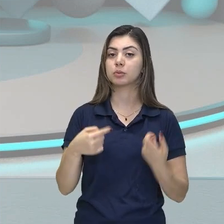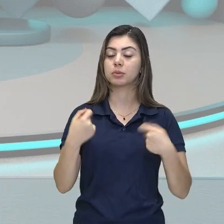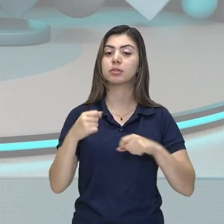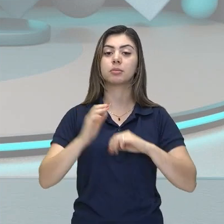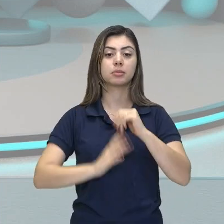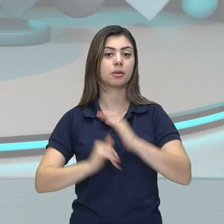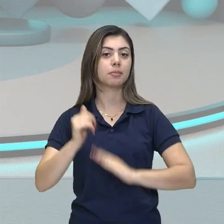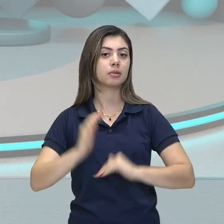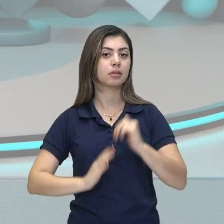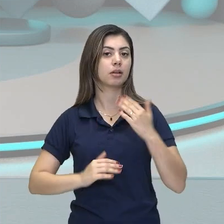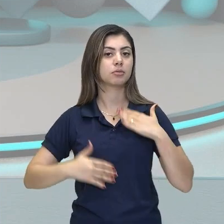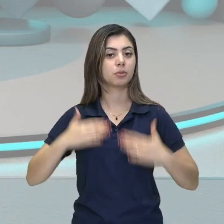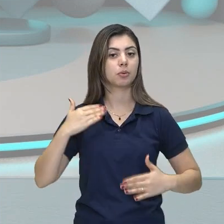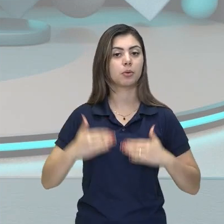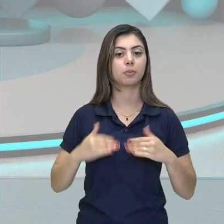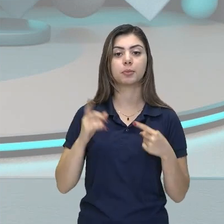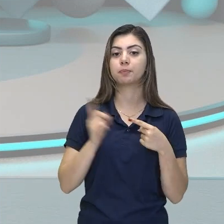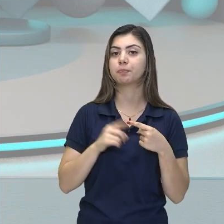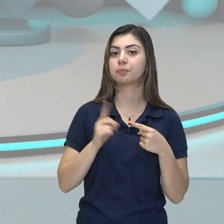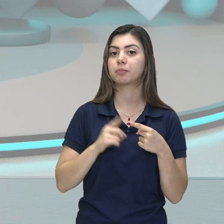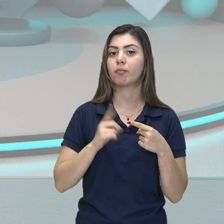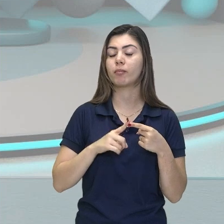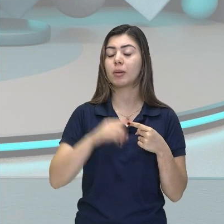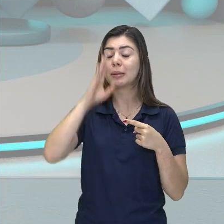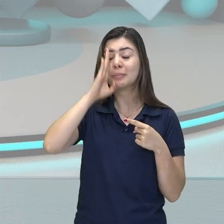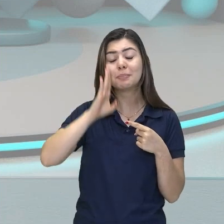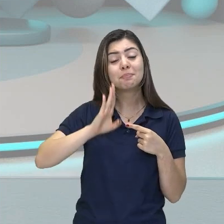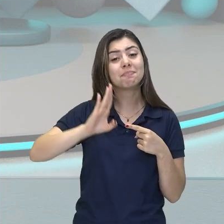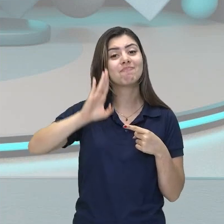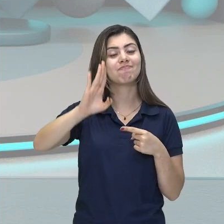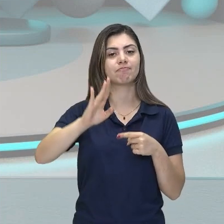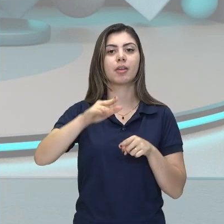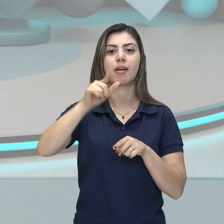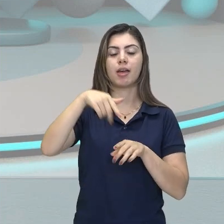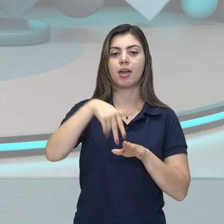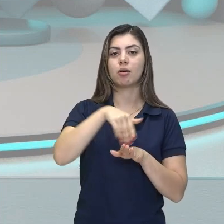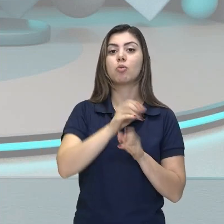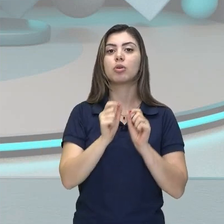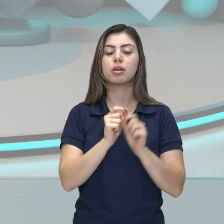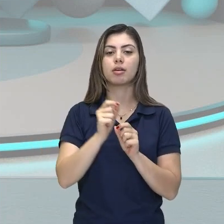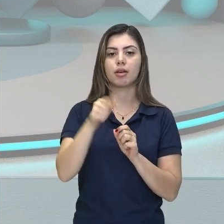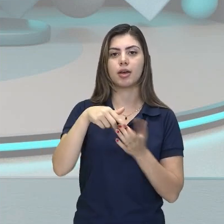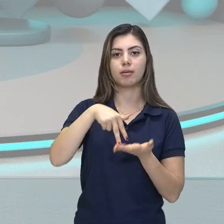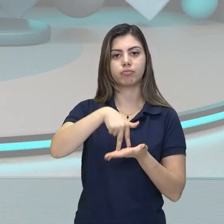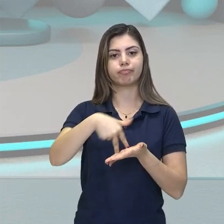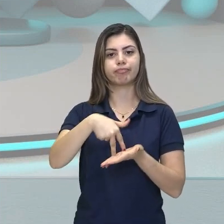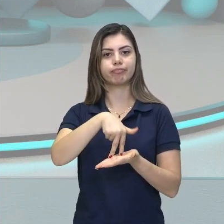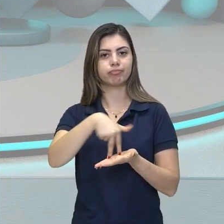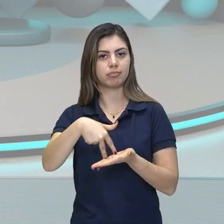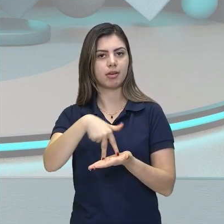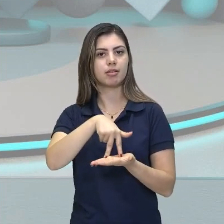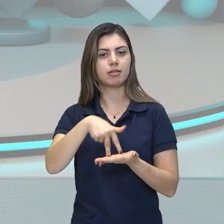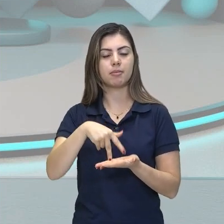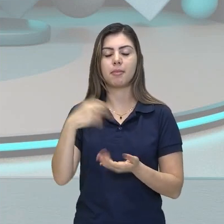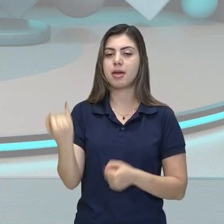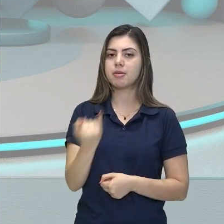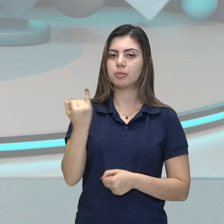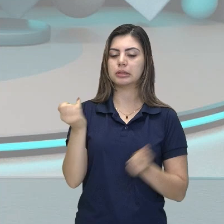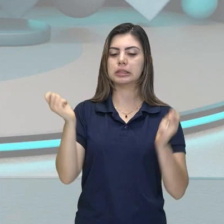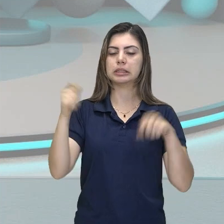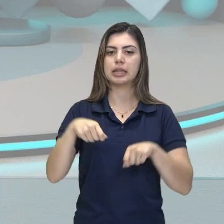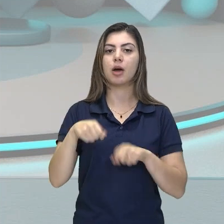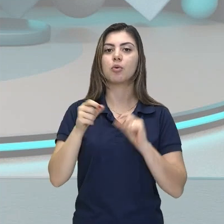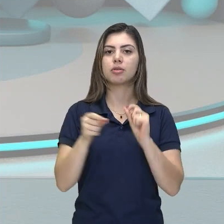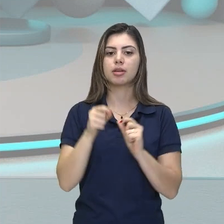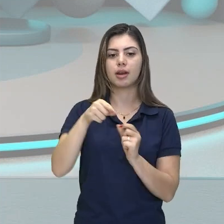habilidades físicas, incluindo, principalmente, né, gente, o equilíbrio. Ele é fundamental para se manter em pé